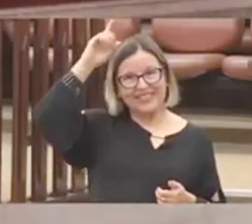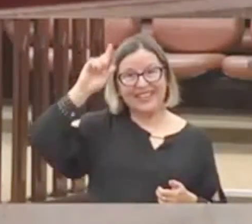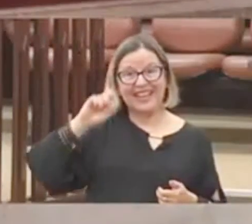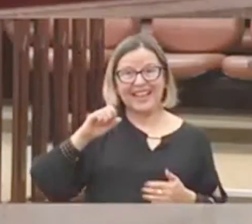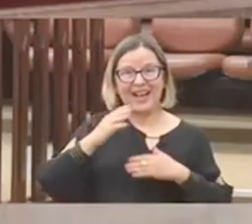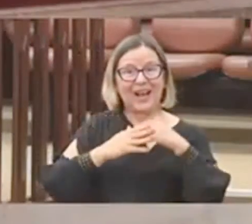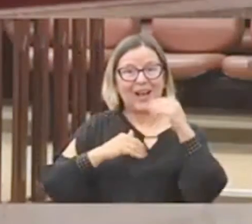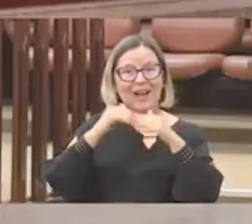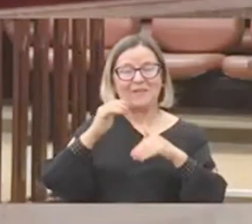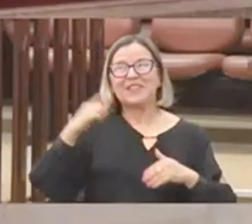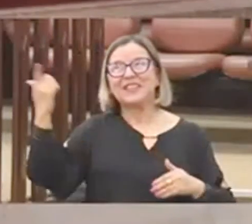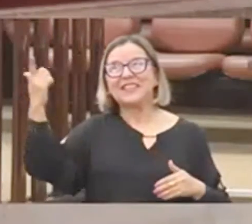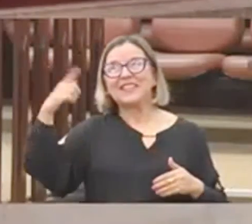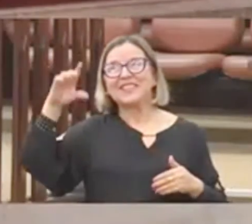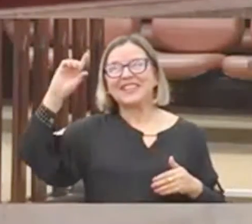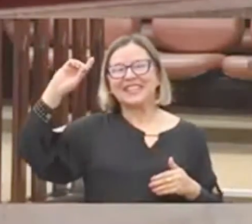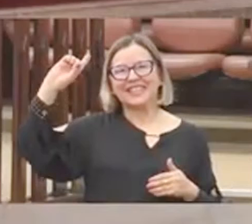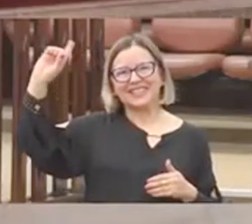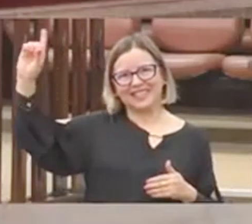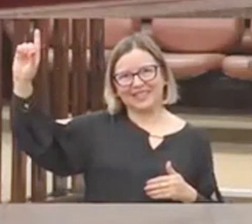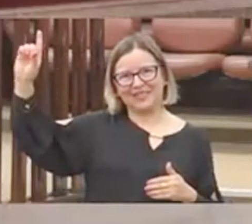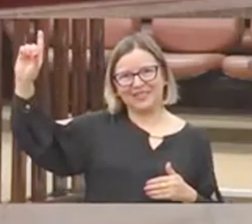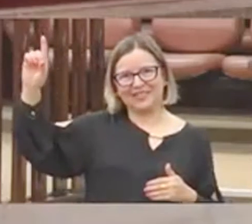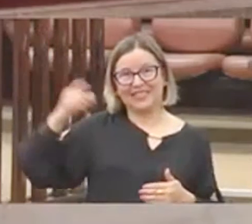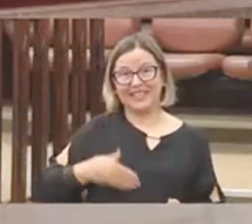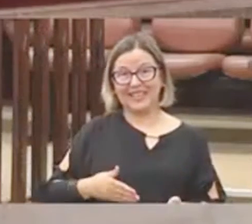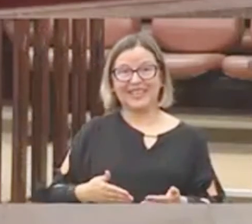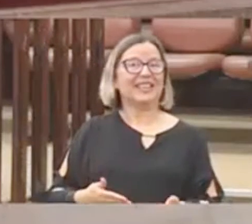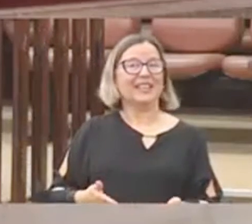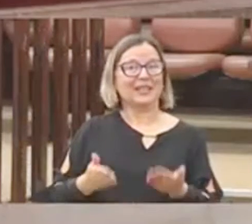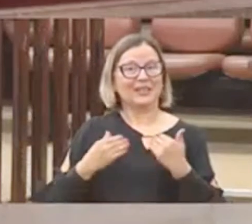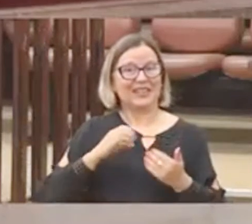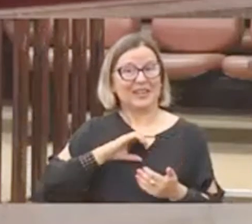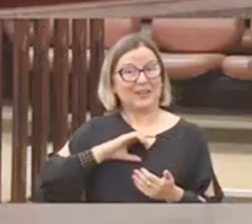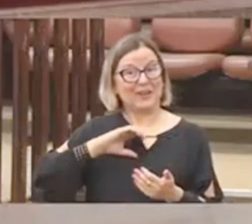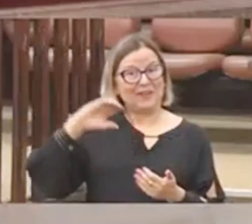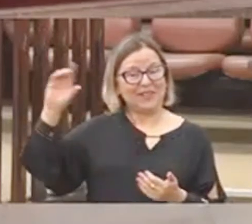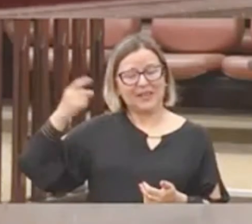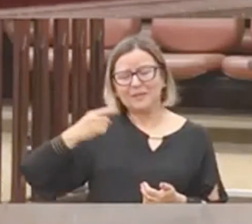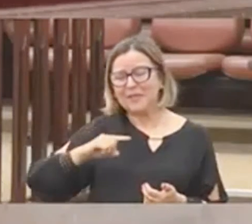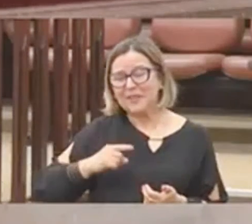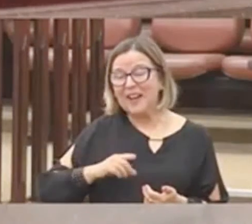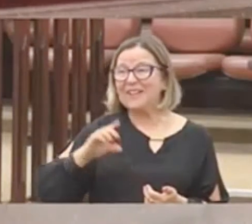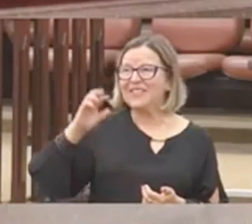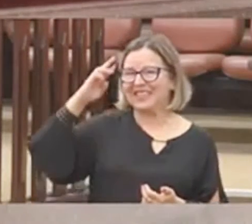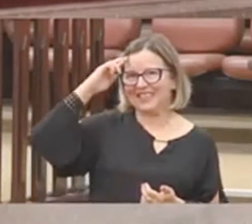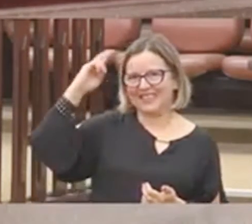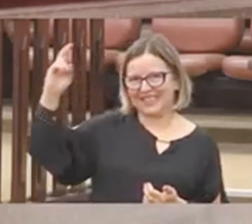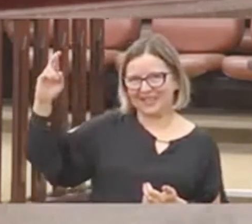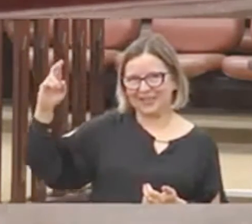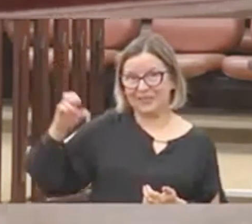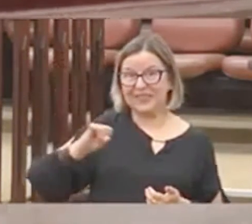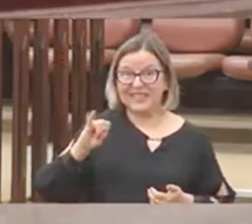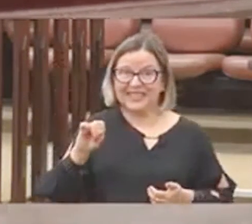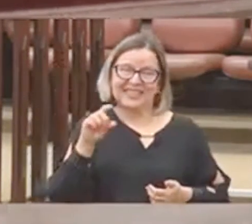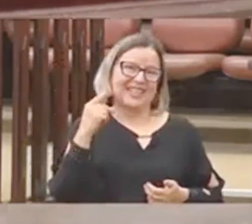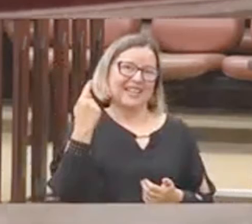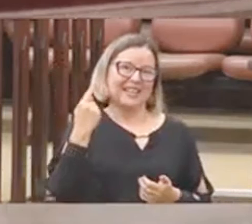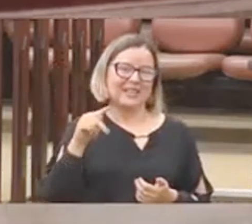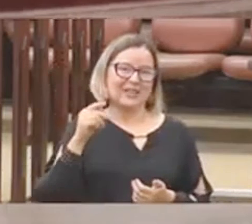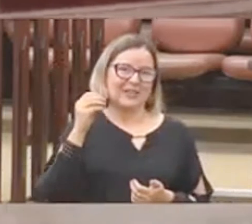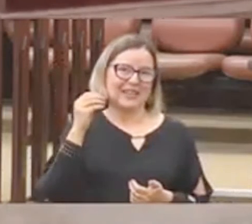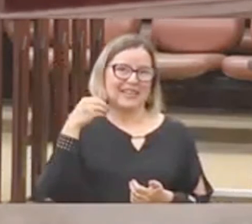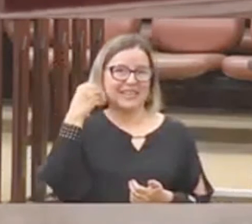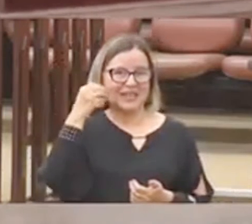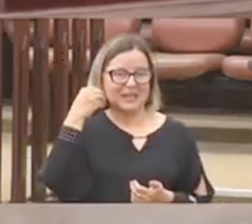que gera em nós profunda confiança no Senhor. Se a sua experiência em Deus e com a cruz é natural, então ela